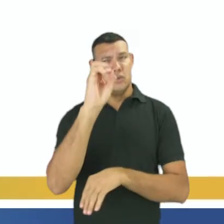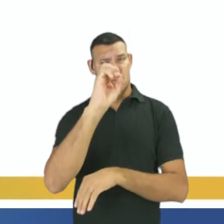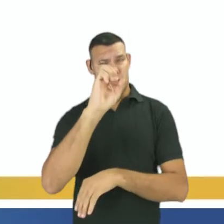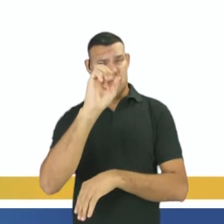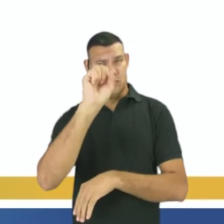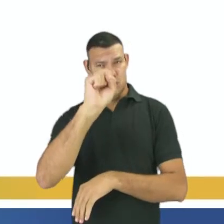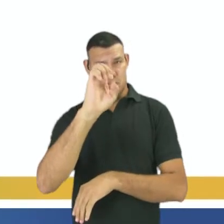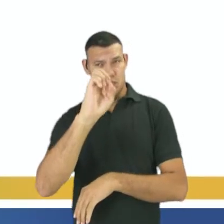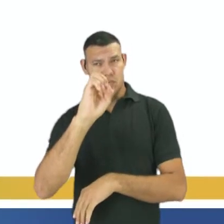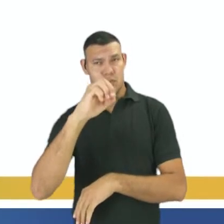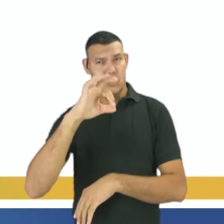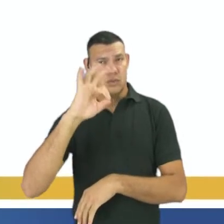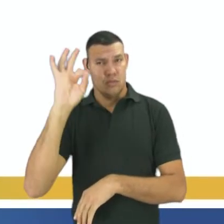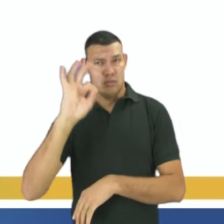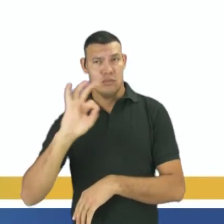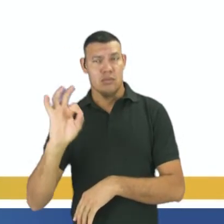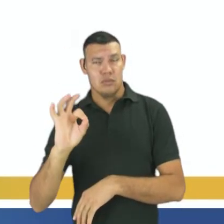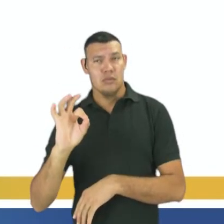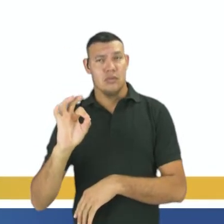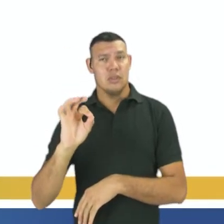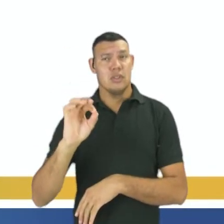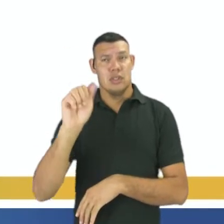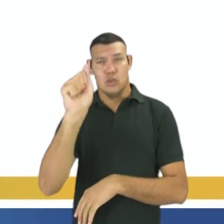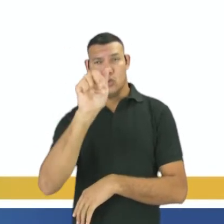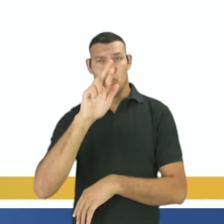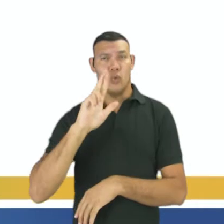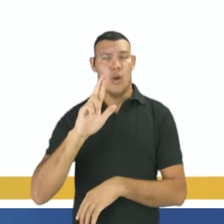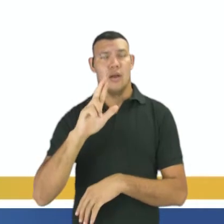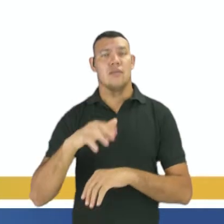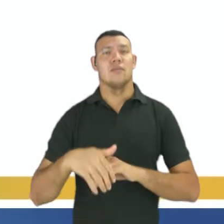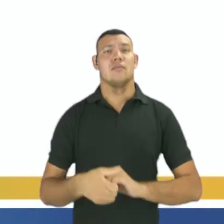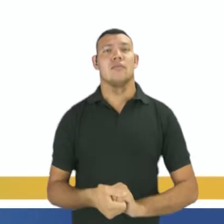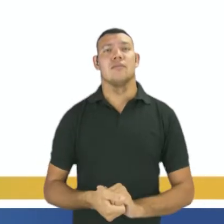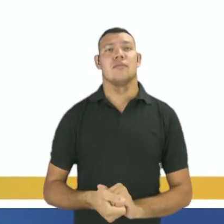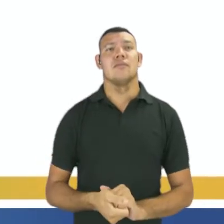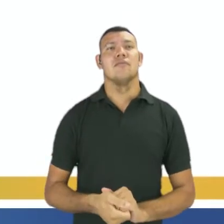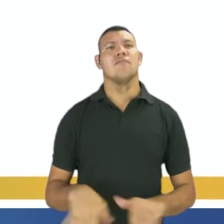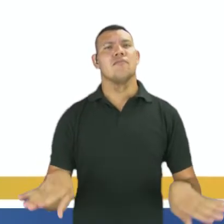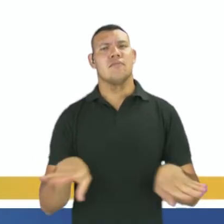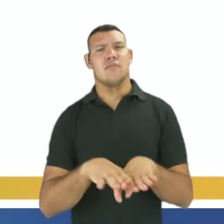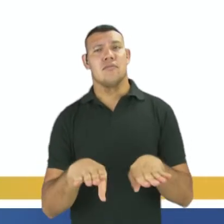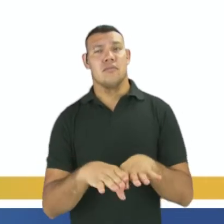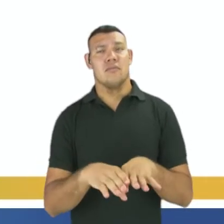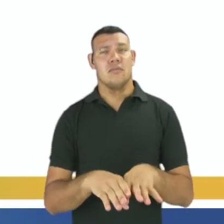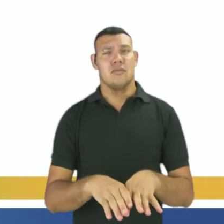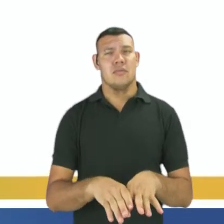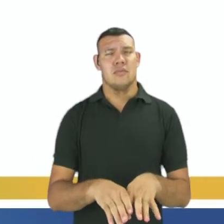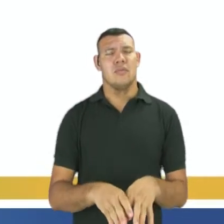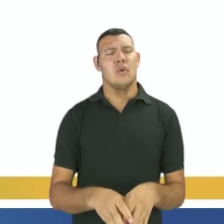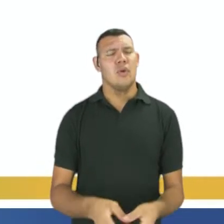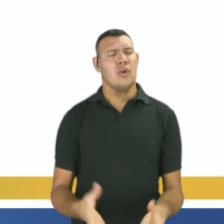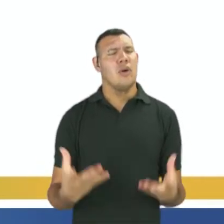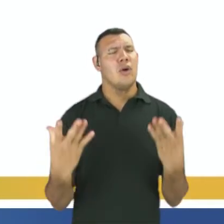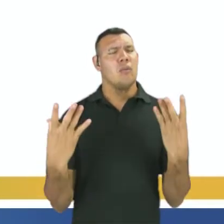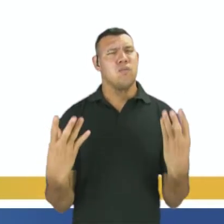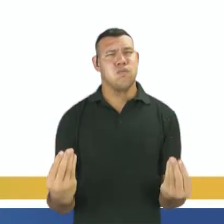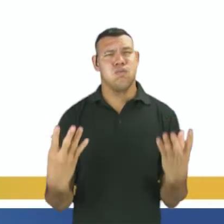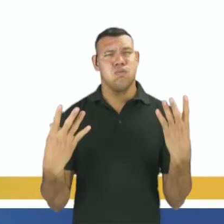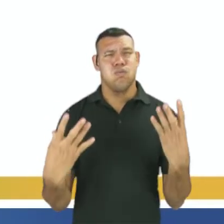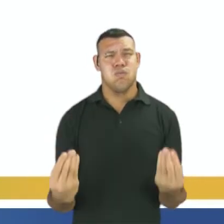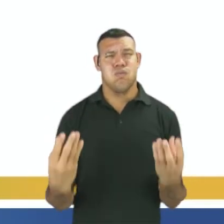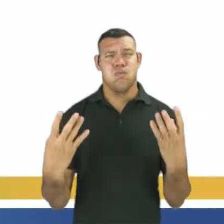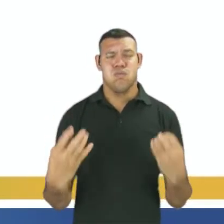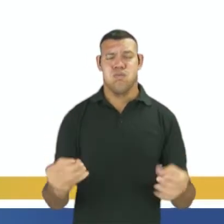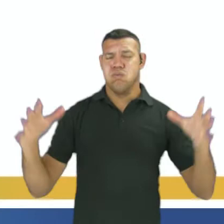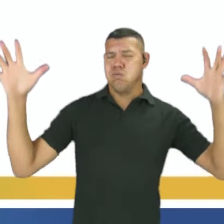né de dessa umidade do ar outra característica importante é o elevado índice pluviométrico né o elevado índice de chuva né